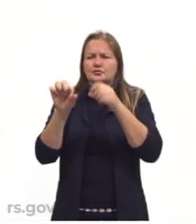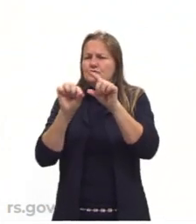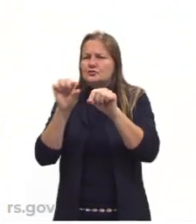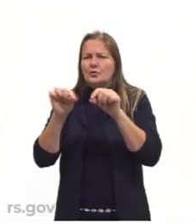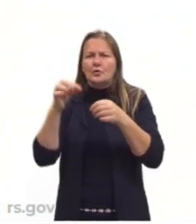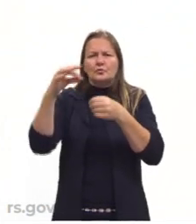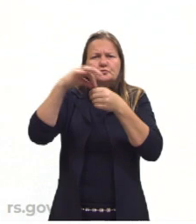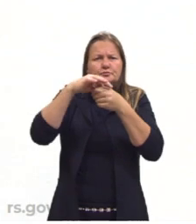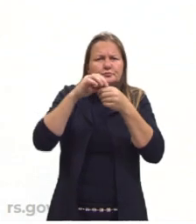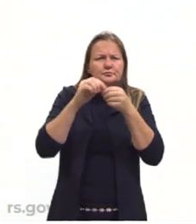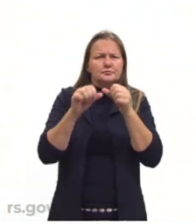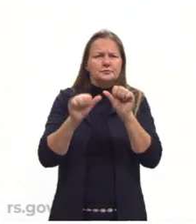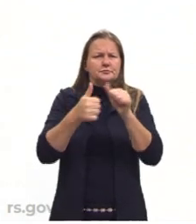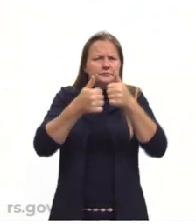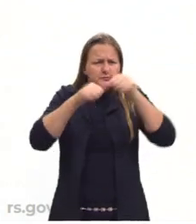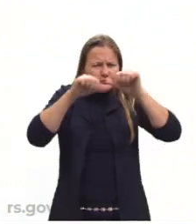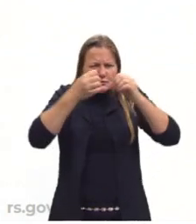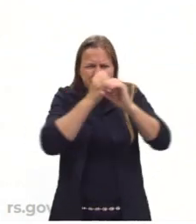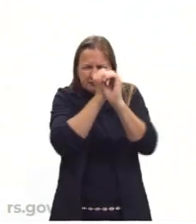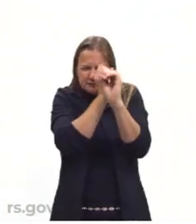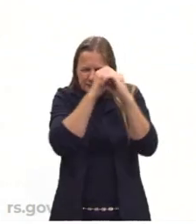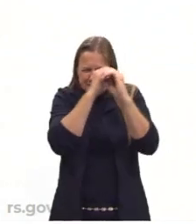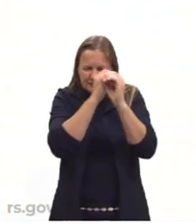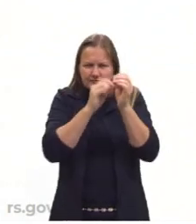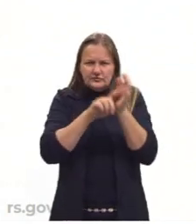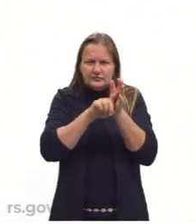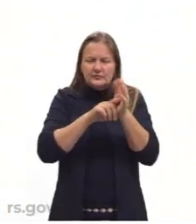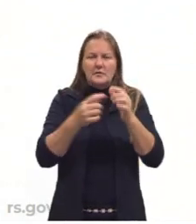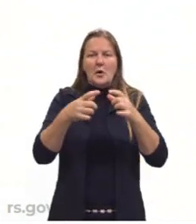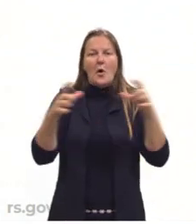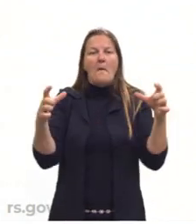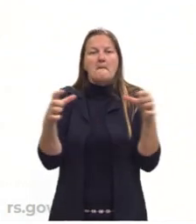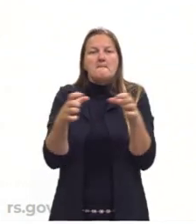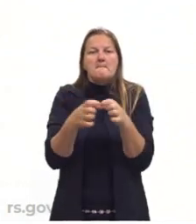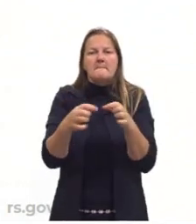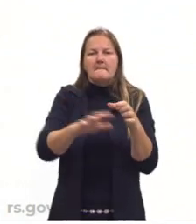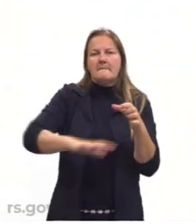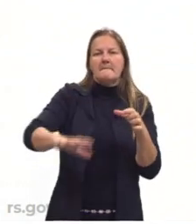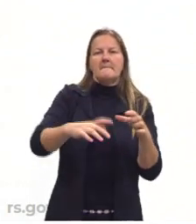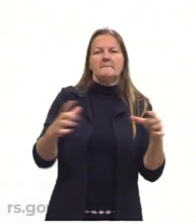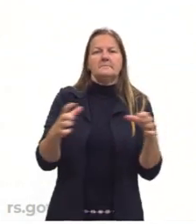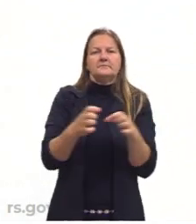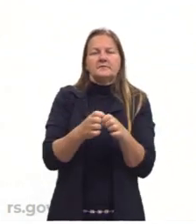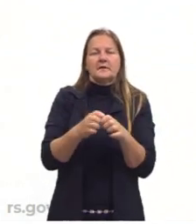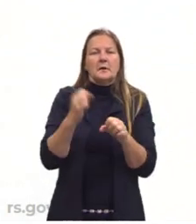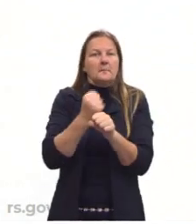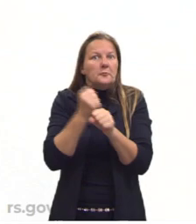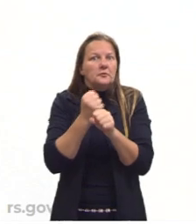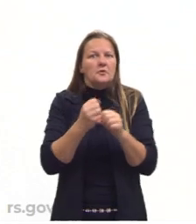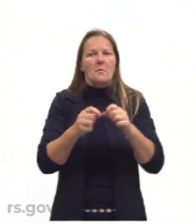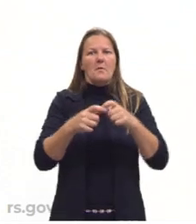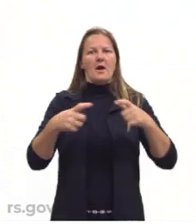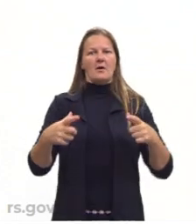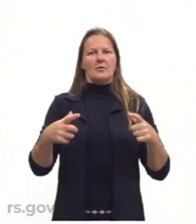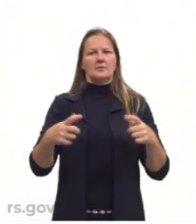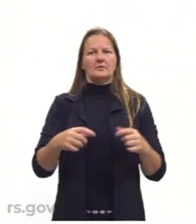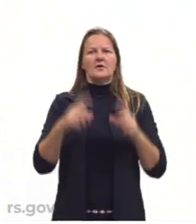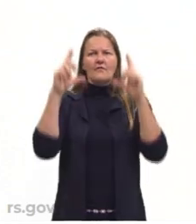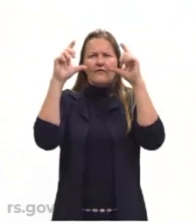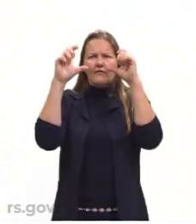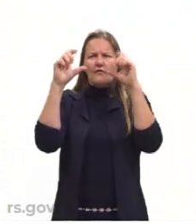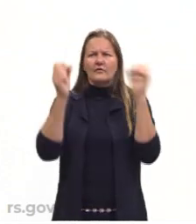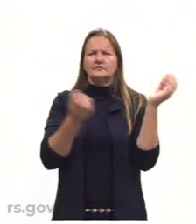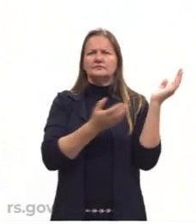grão certo pessoal então tu vai menor espaço tu vai ter uma produtividade muito maior tá E aí eu Trago essa